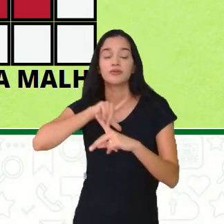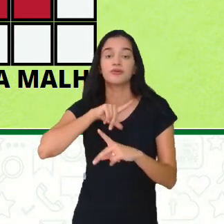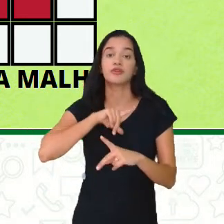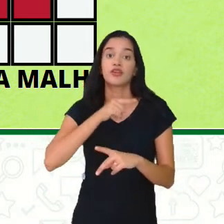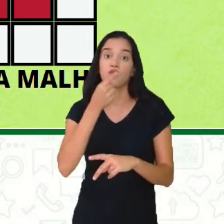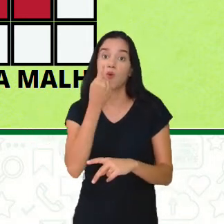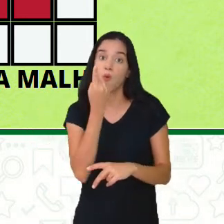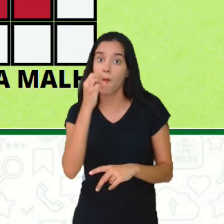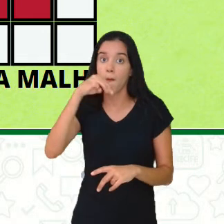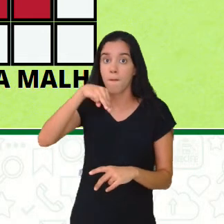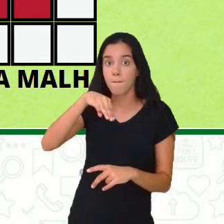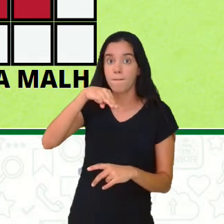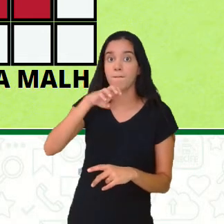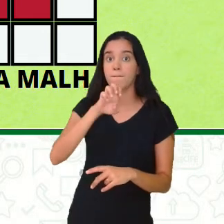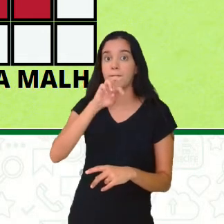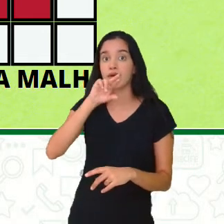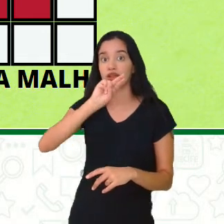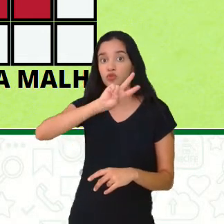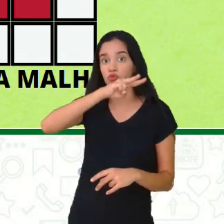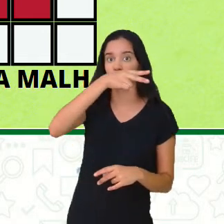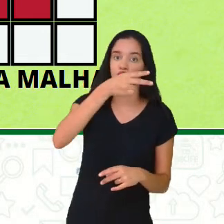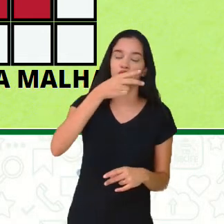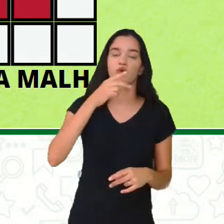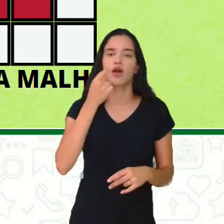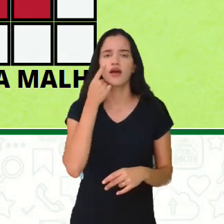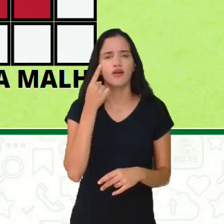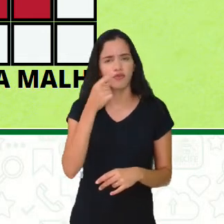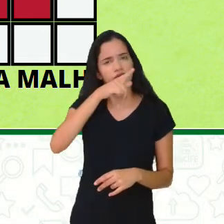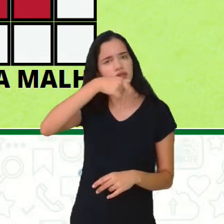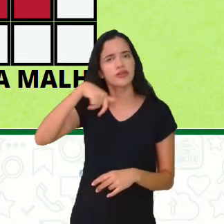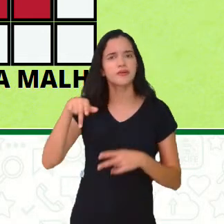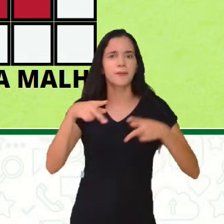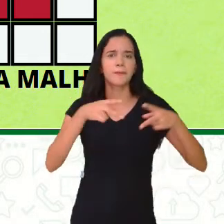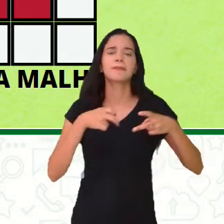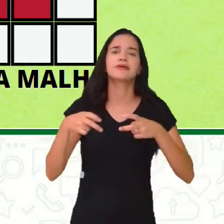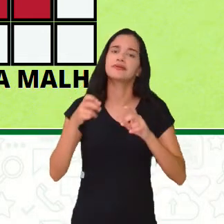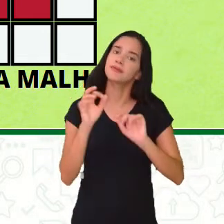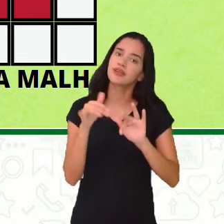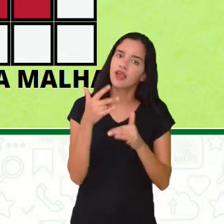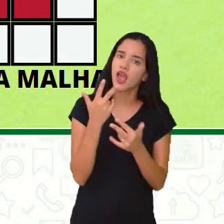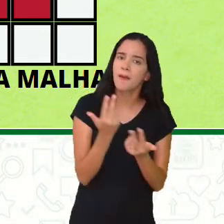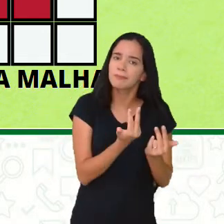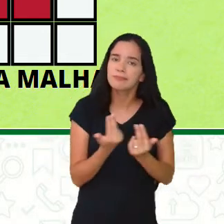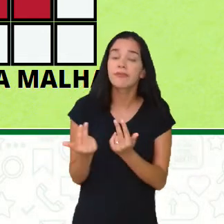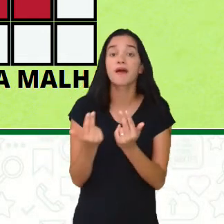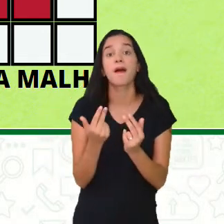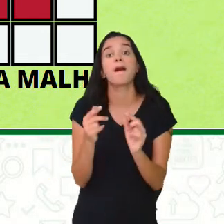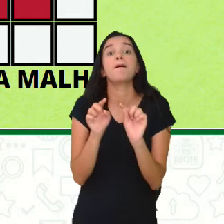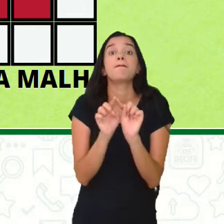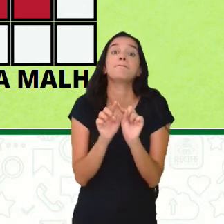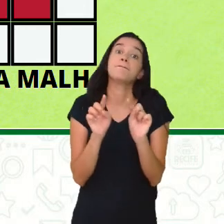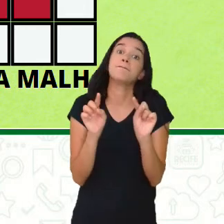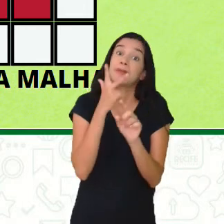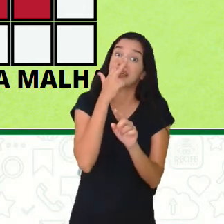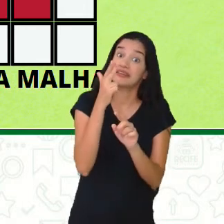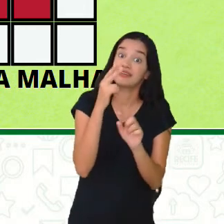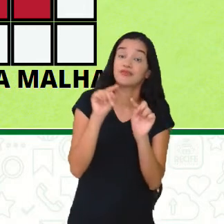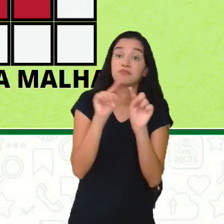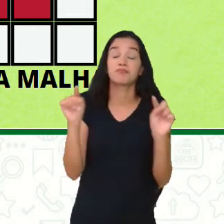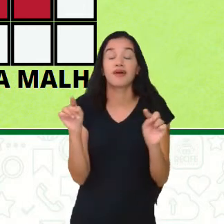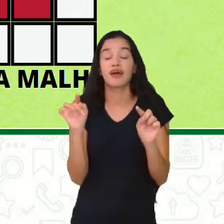1 metro quadrado. Então, você vai perceber que as figuras são semelhantes, mas a amarela é